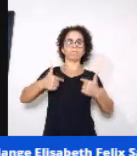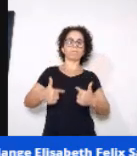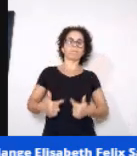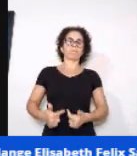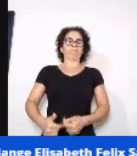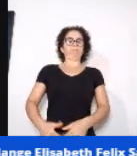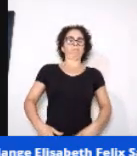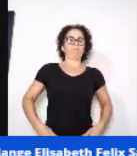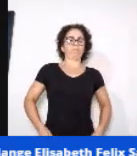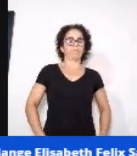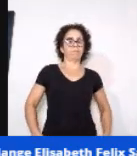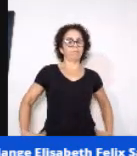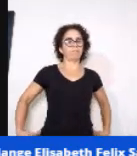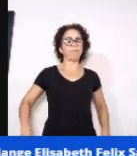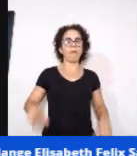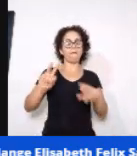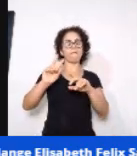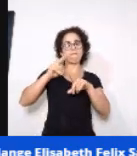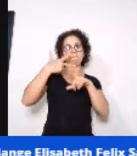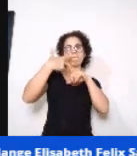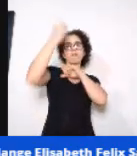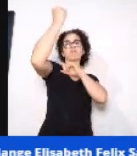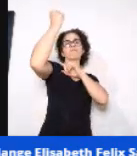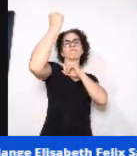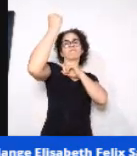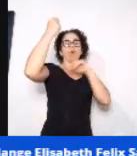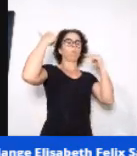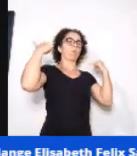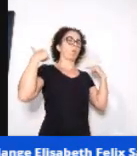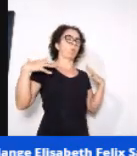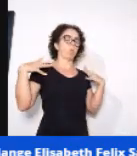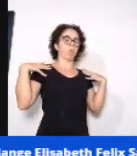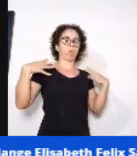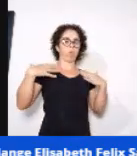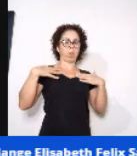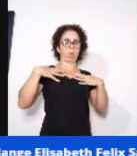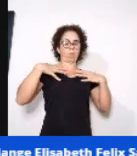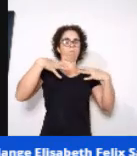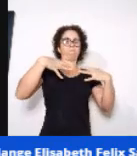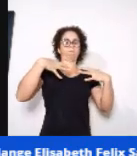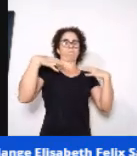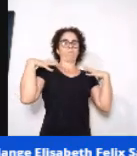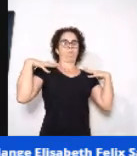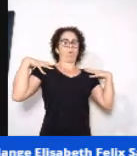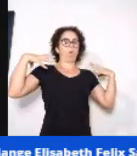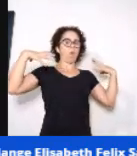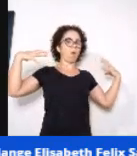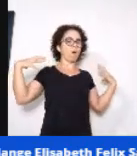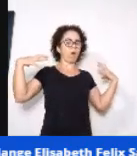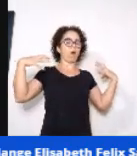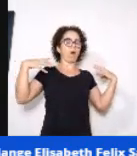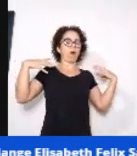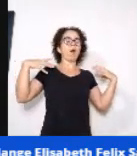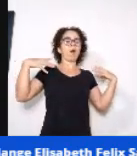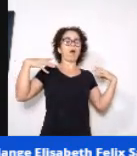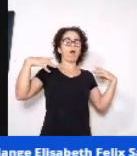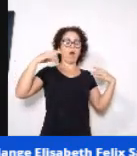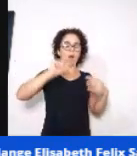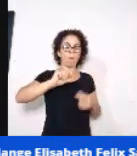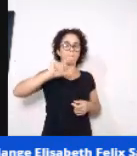de vencedor, né? Ombros largos, peito para fora. Isso já aumenta a minha